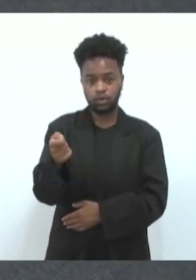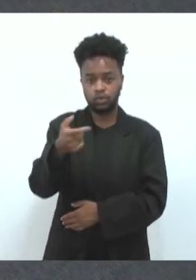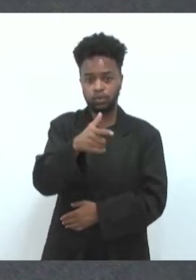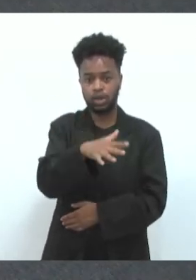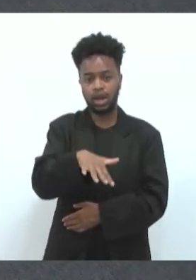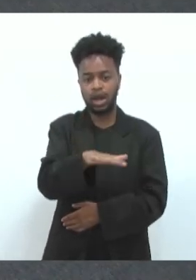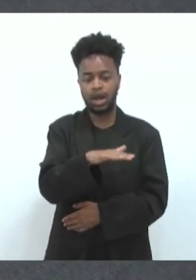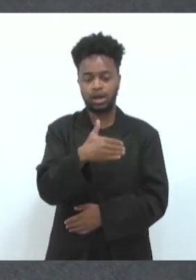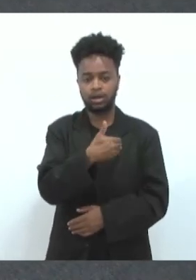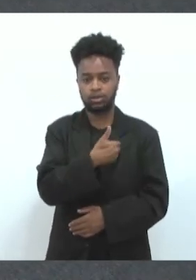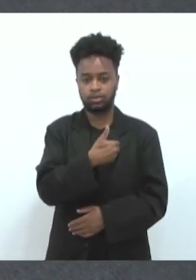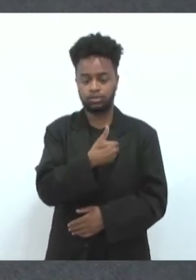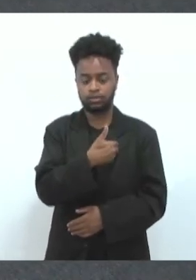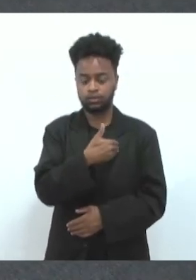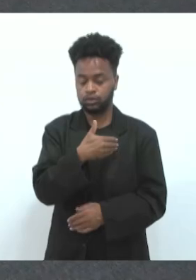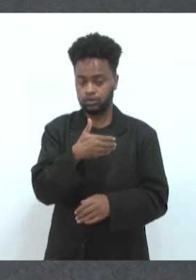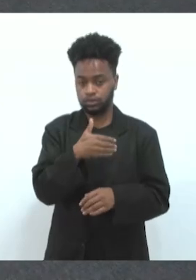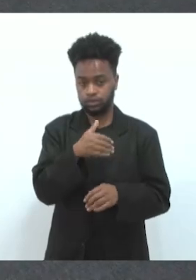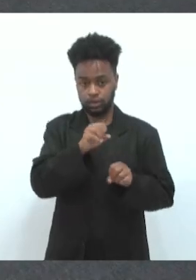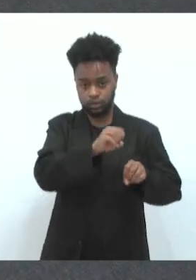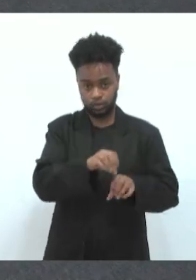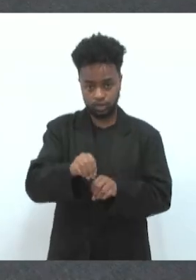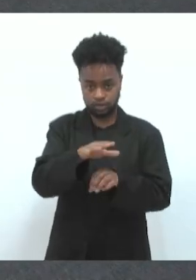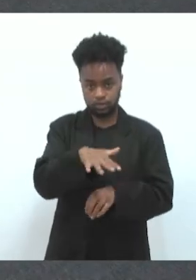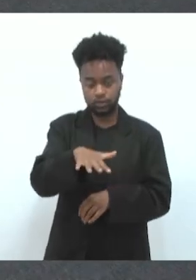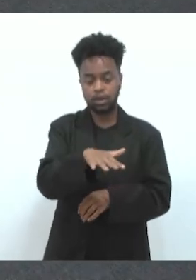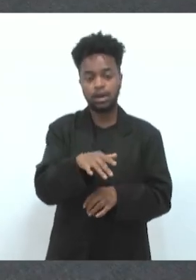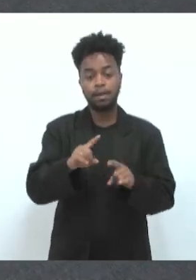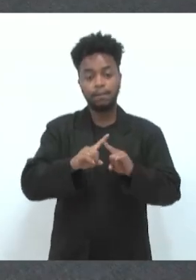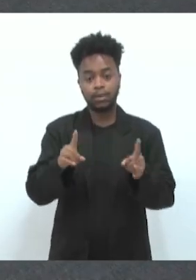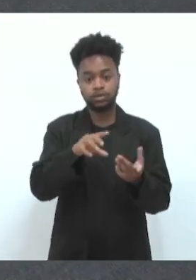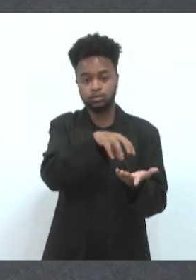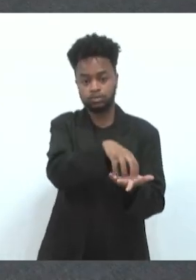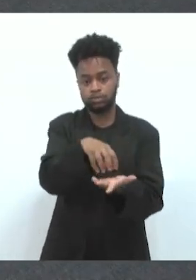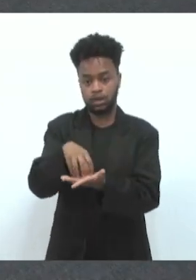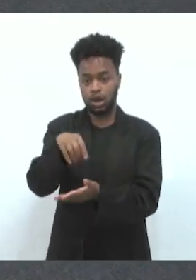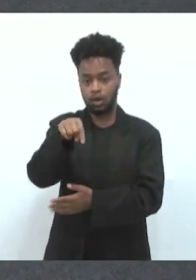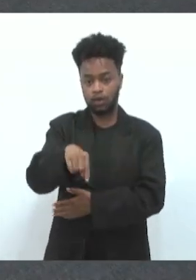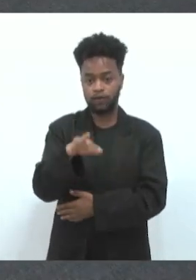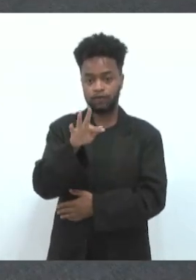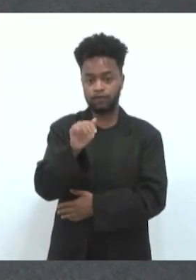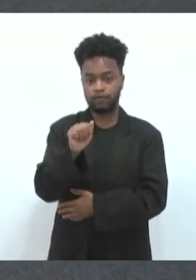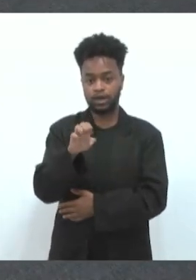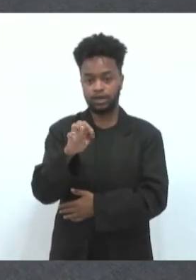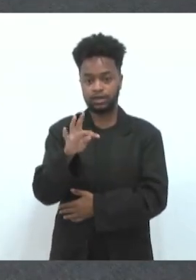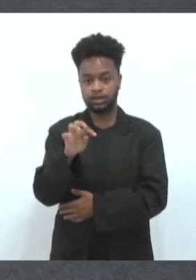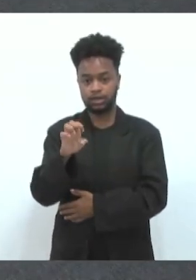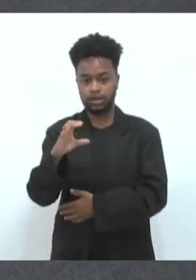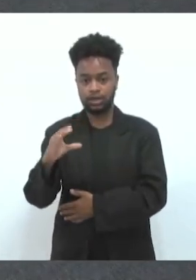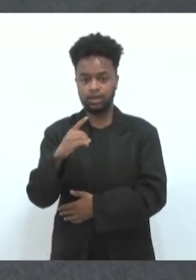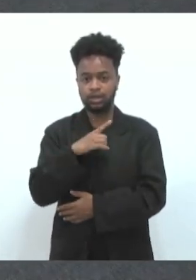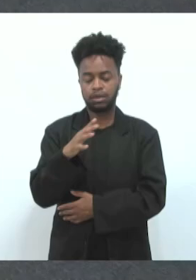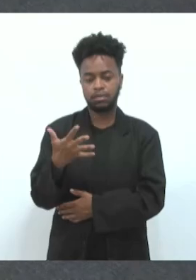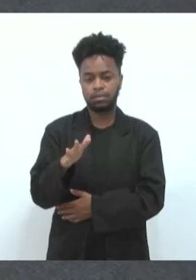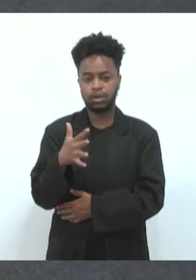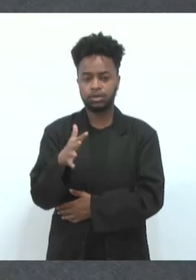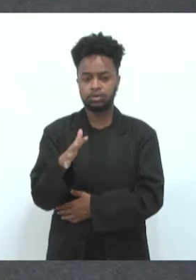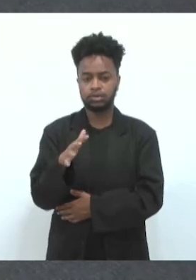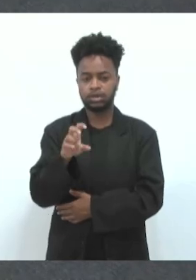O resultado disso é que unidades da FAETEC, hoje, tem cerca de